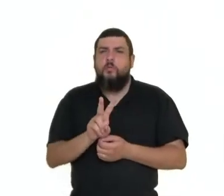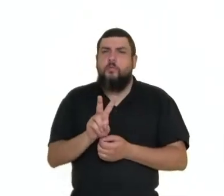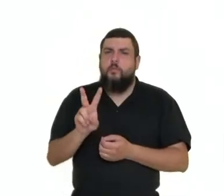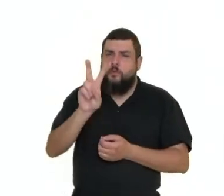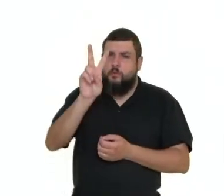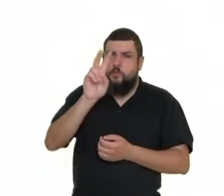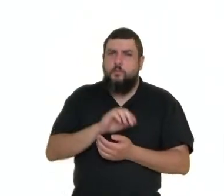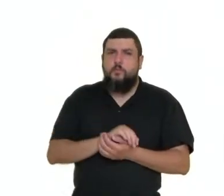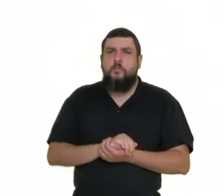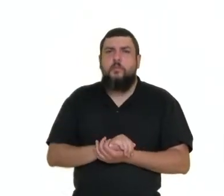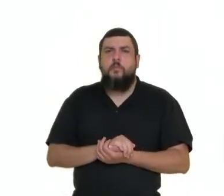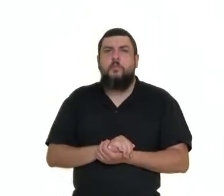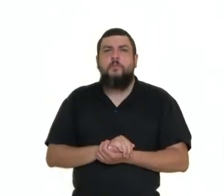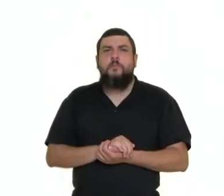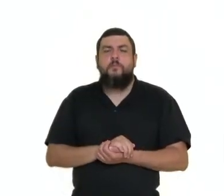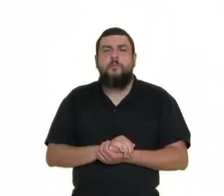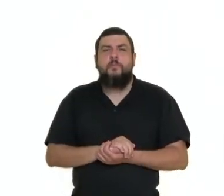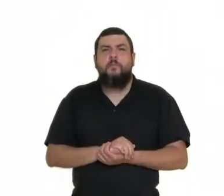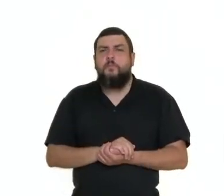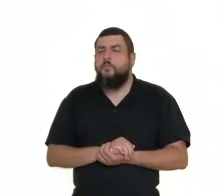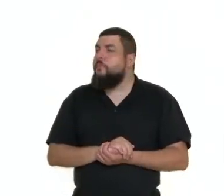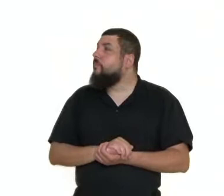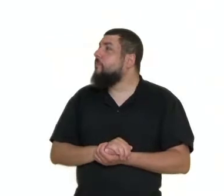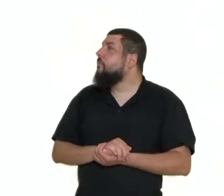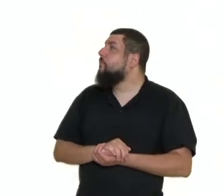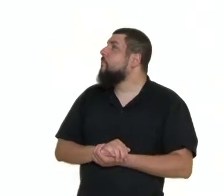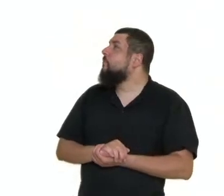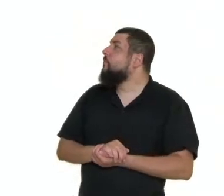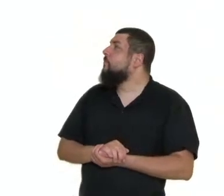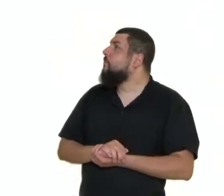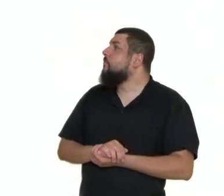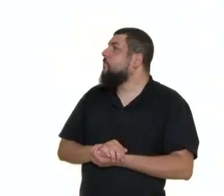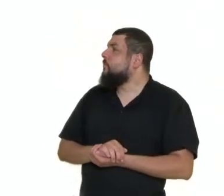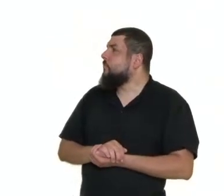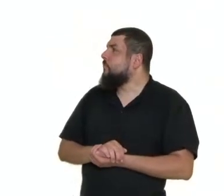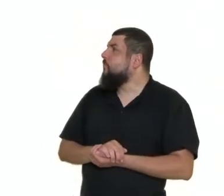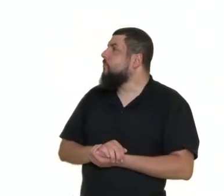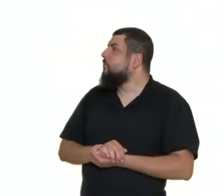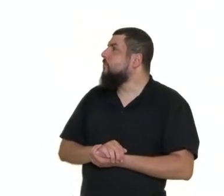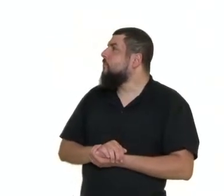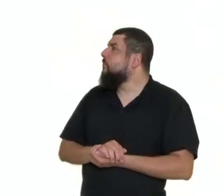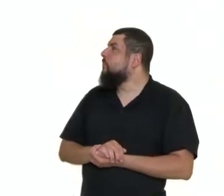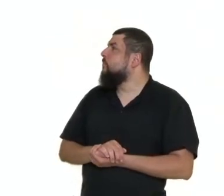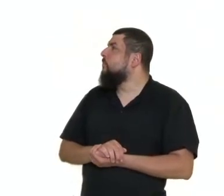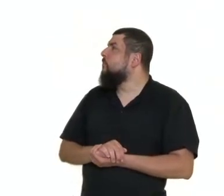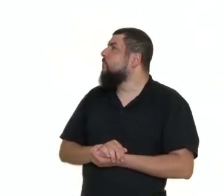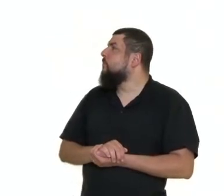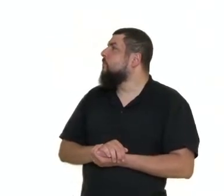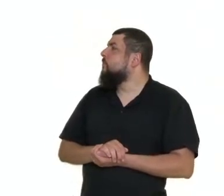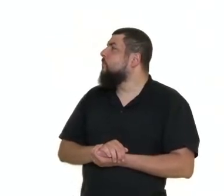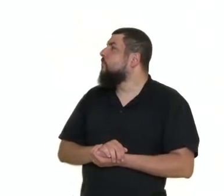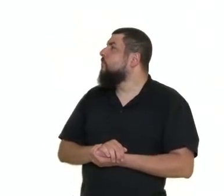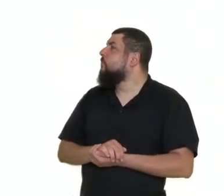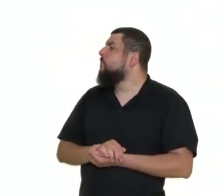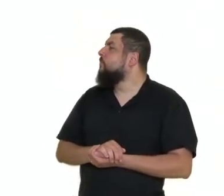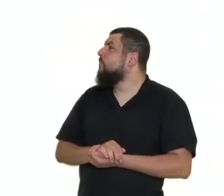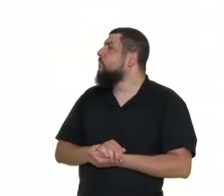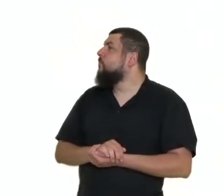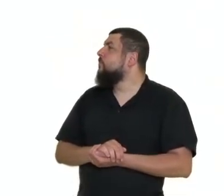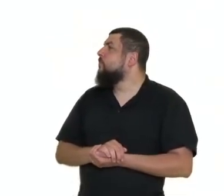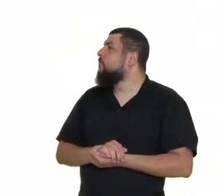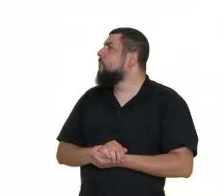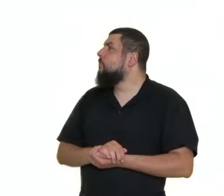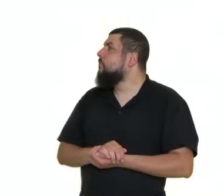Tamanho ou valor. Ó, libretita é o diminutivo de libreta, que por sua vez